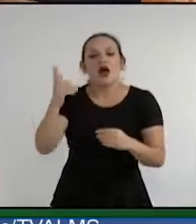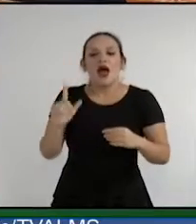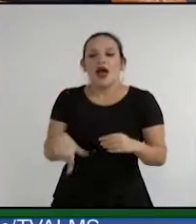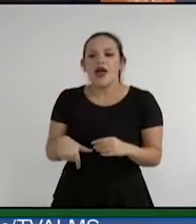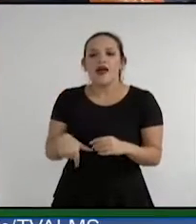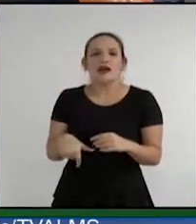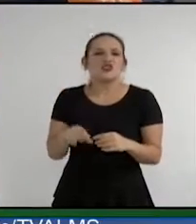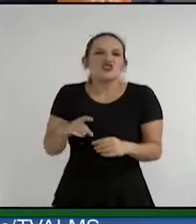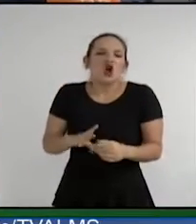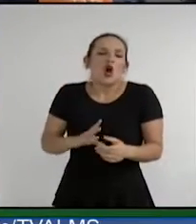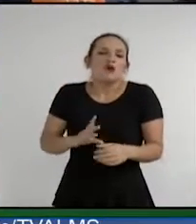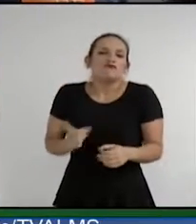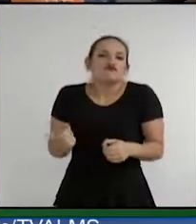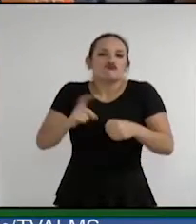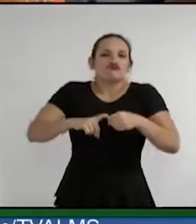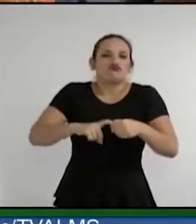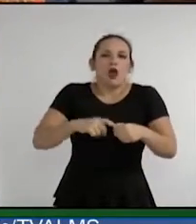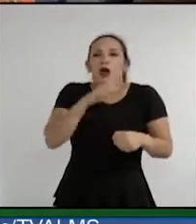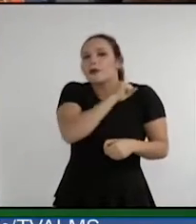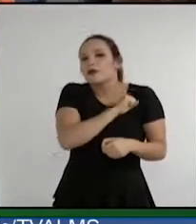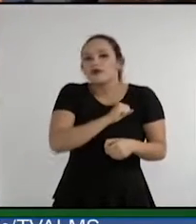chama os concursados que estão esperando.